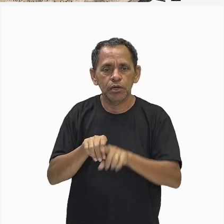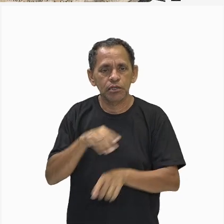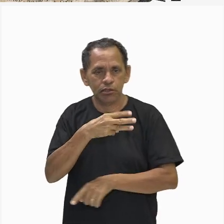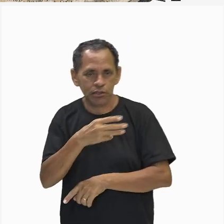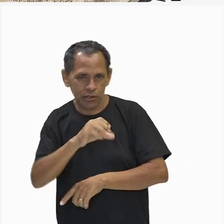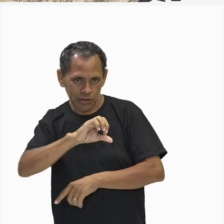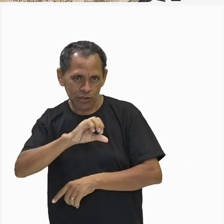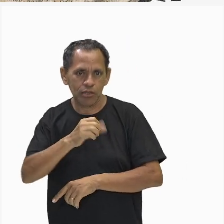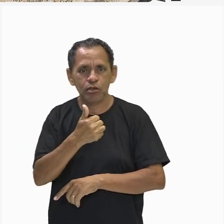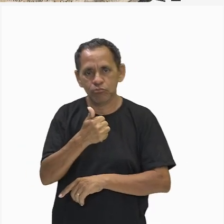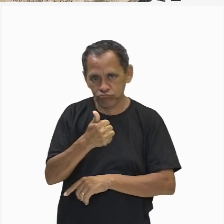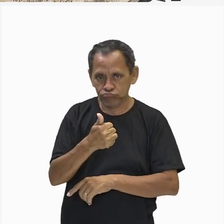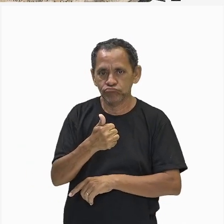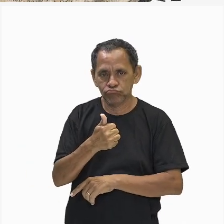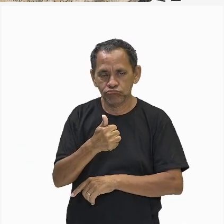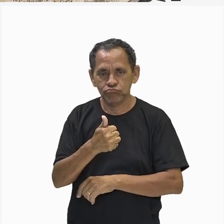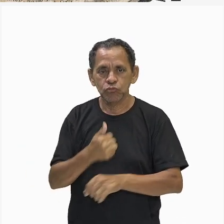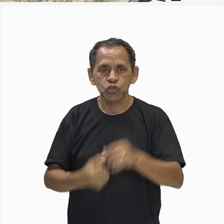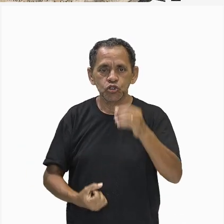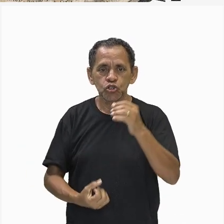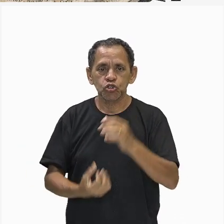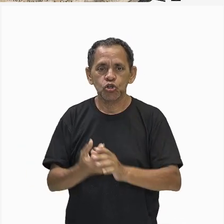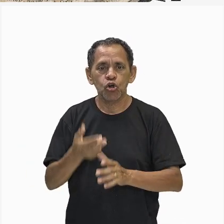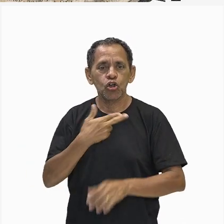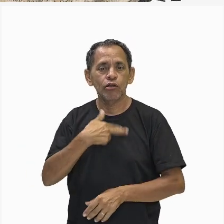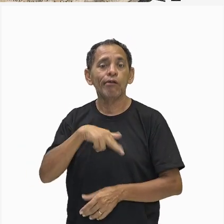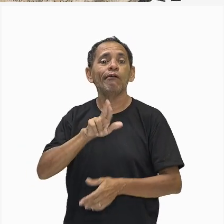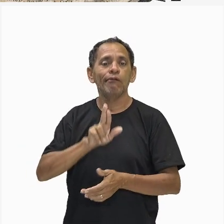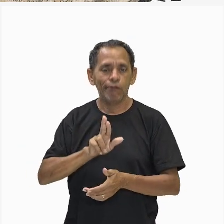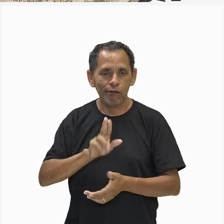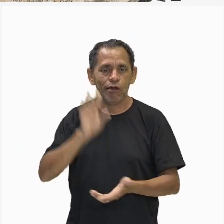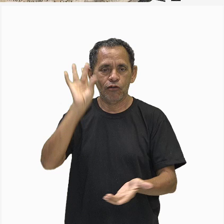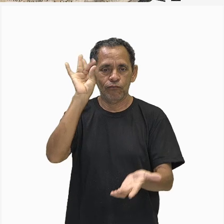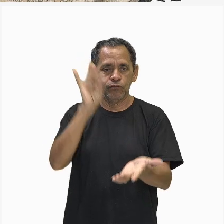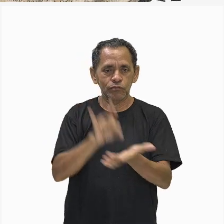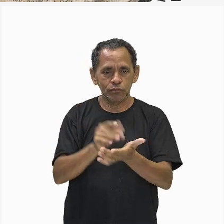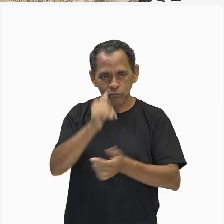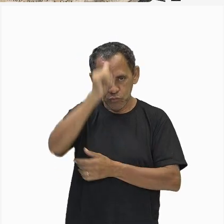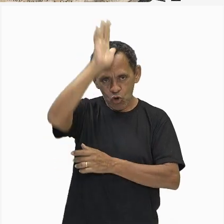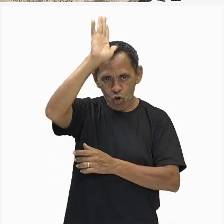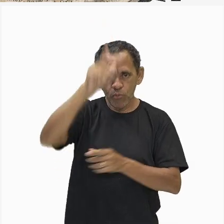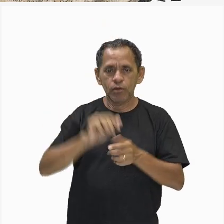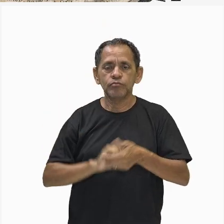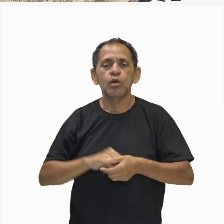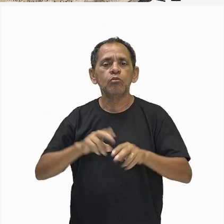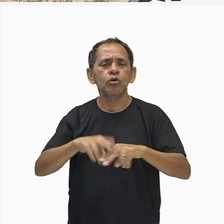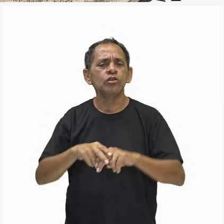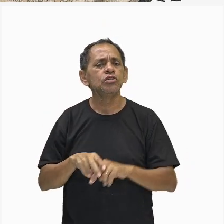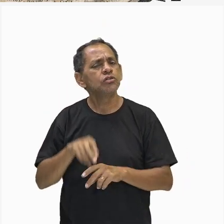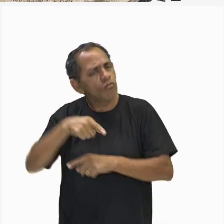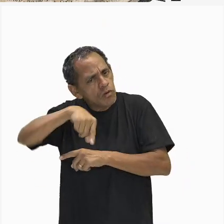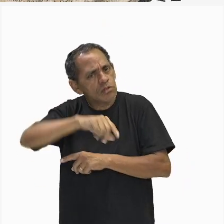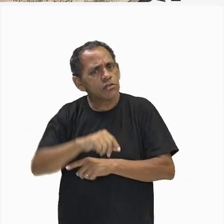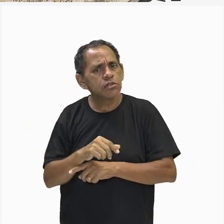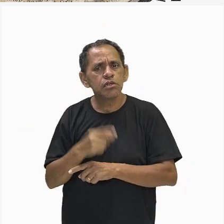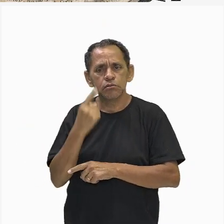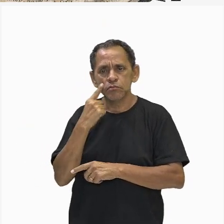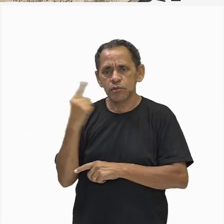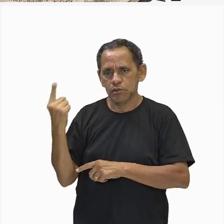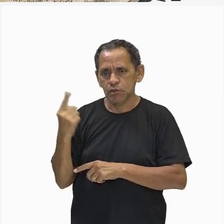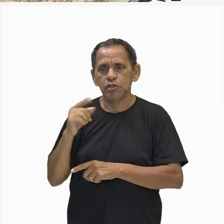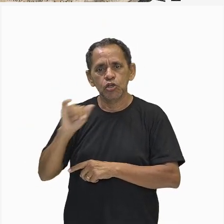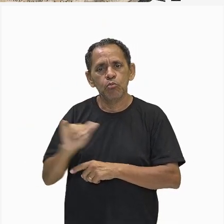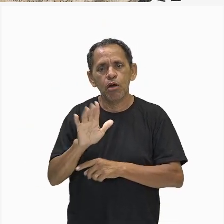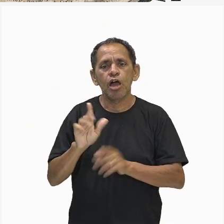391, esta se tornou, então, religião oficial de Roma. Por isso que vocês têm, então, aí essa imagem do